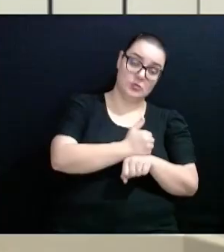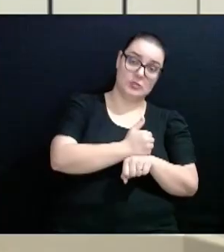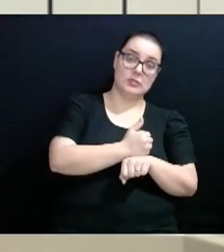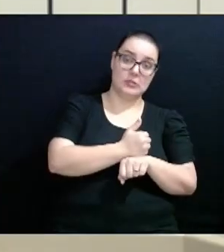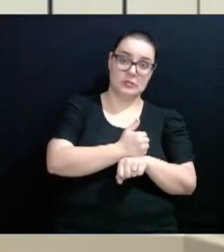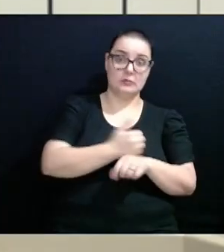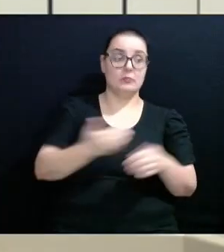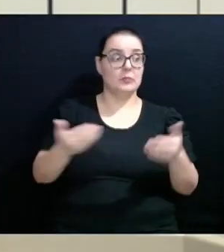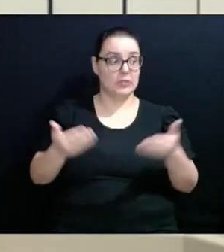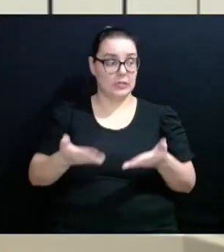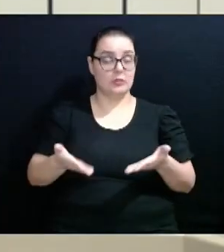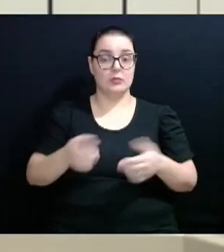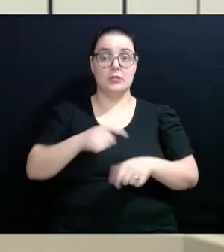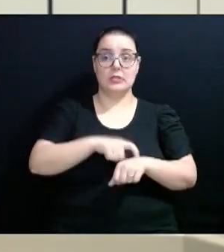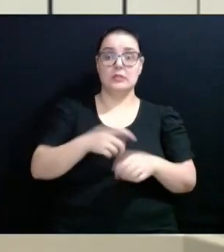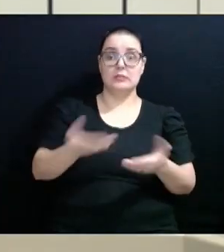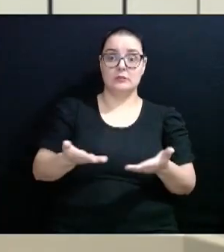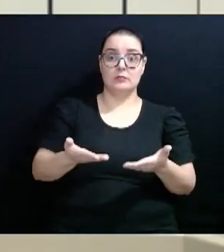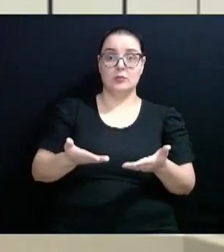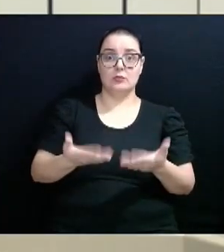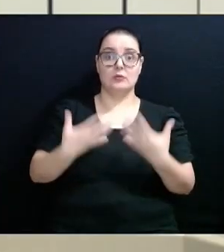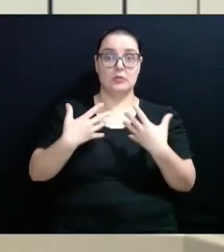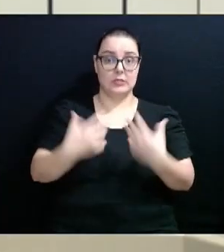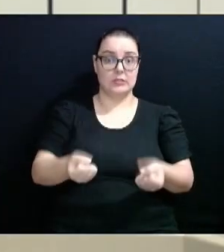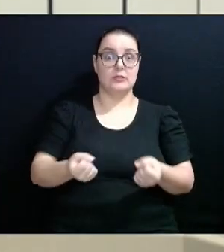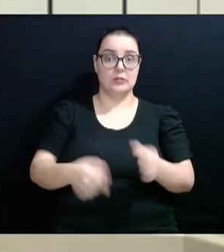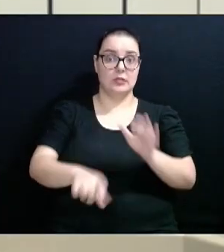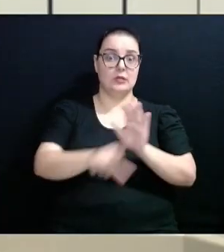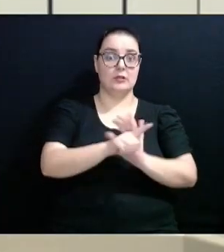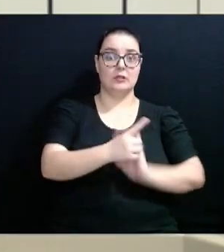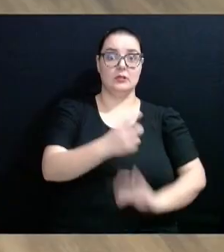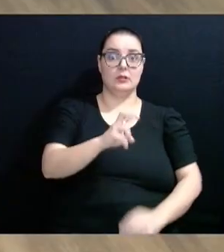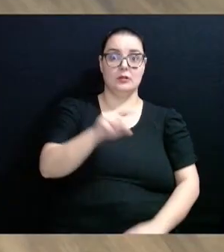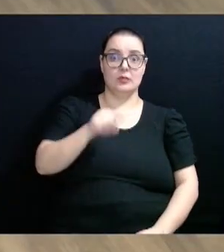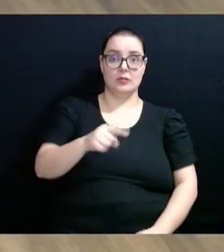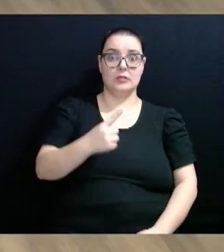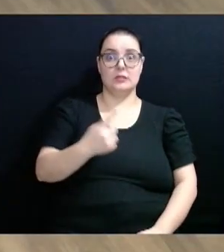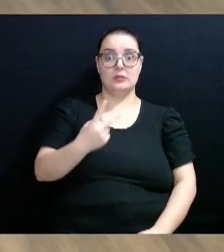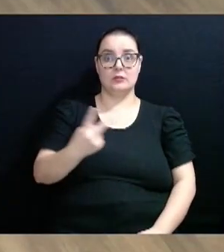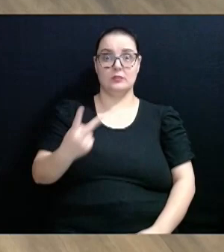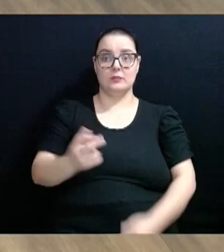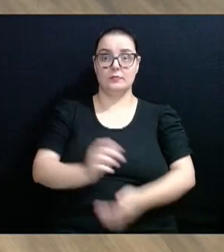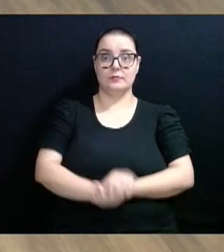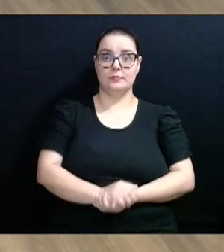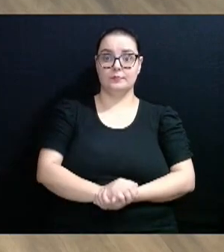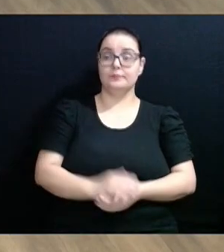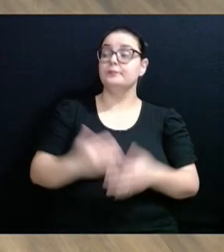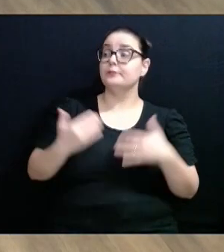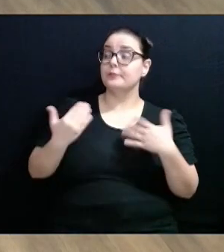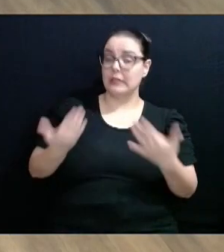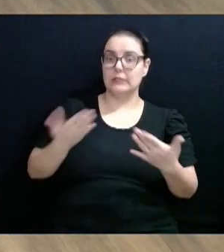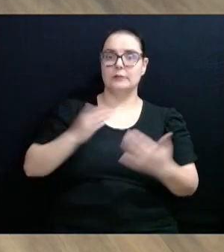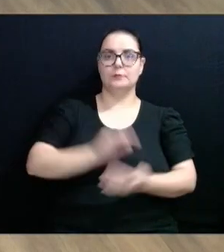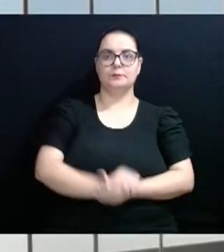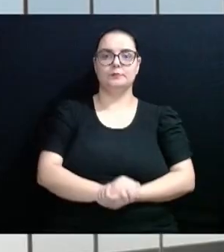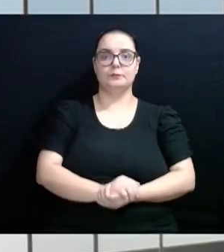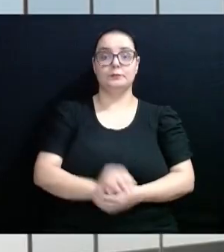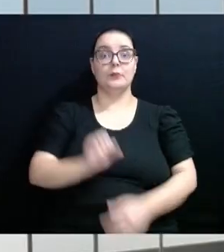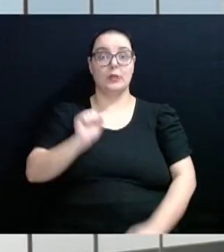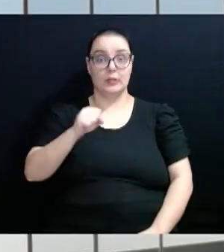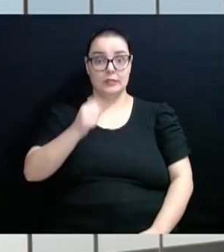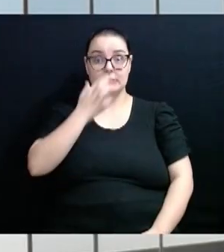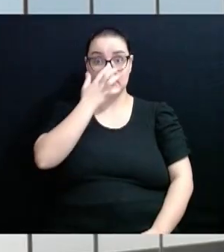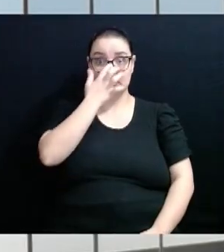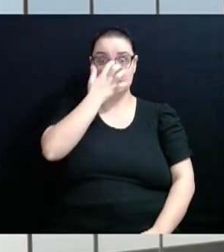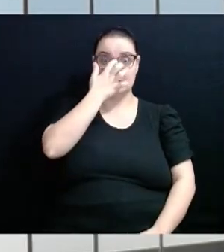nesse momento, fosse sancionada a Lei 15.122. Então, sim, a lei